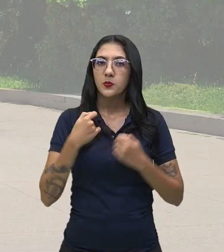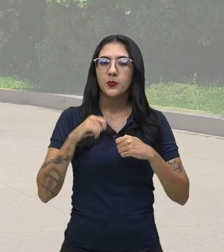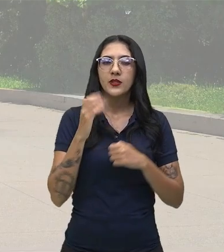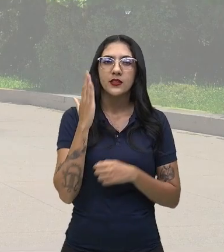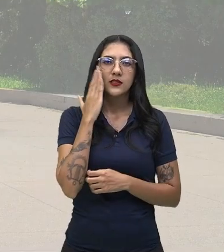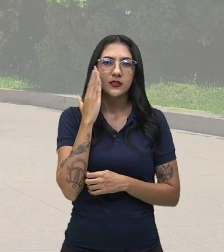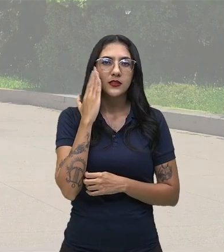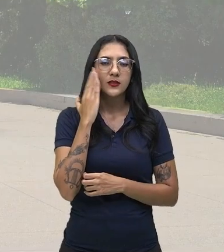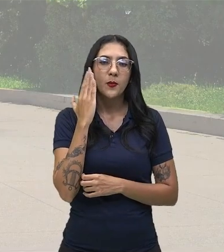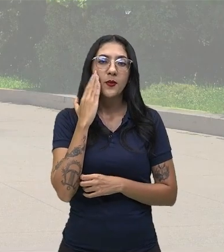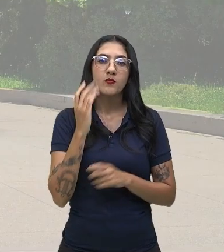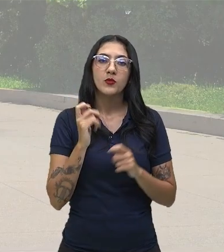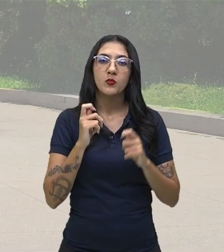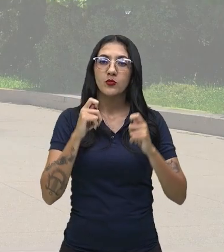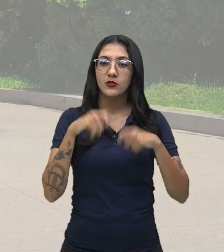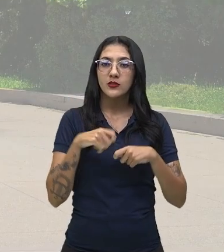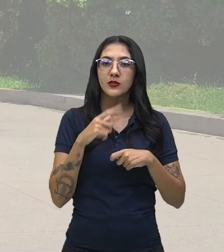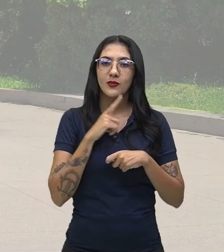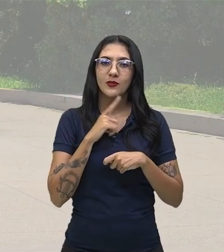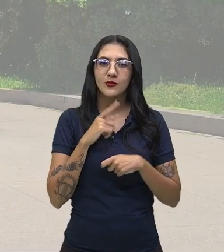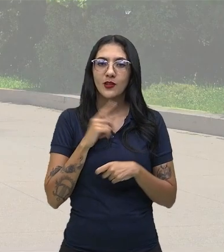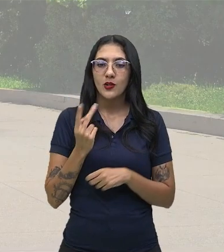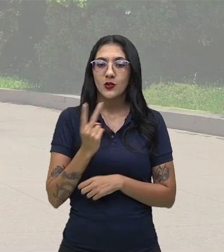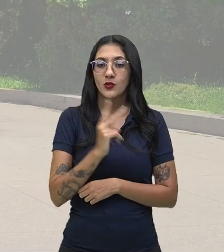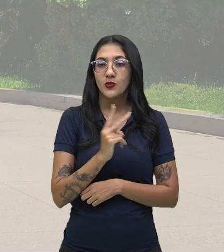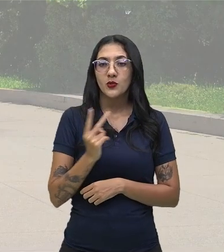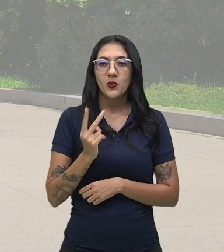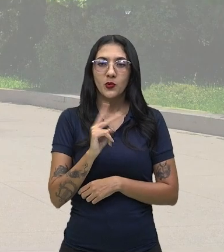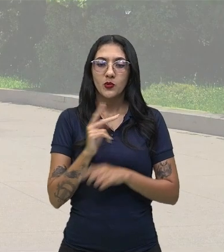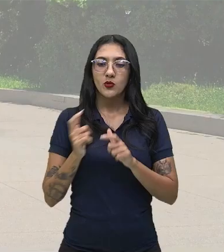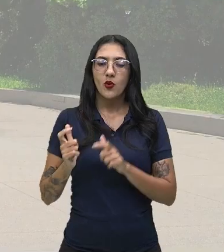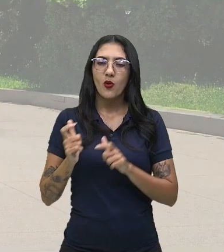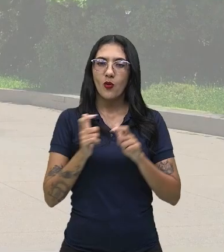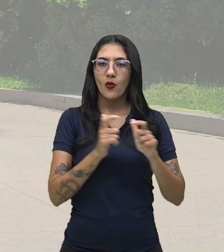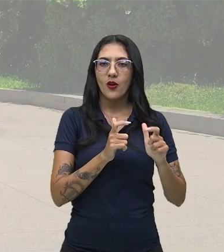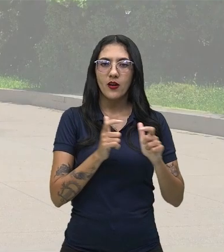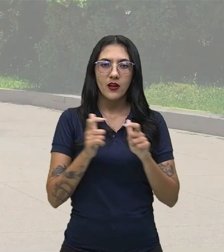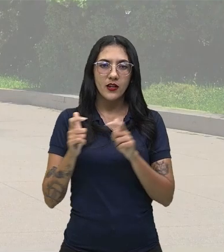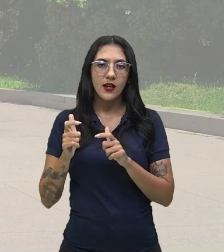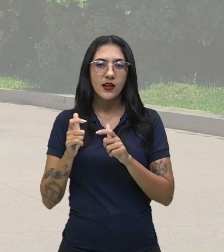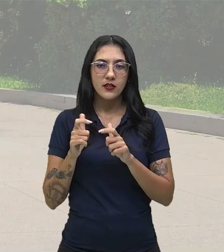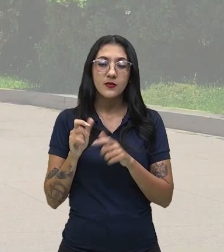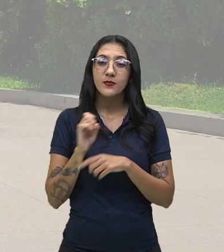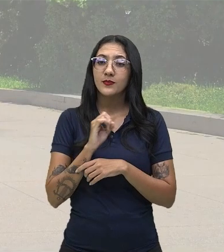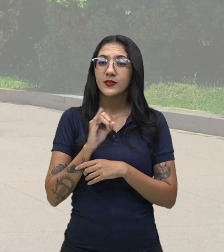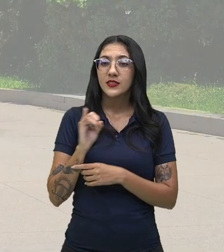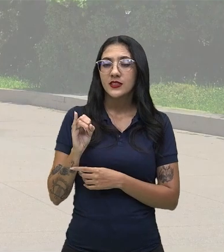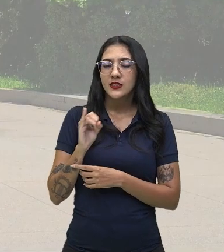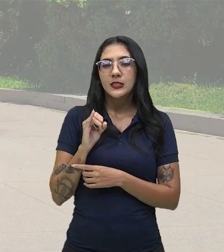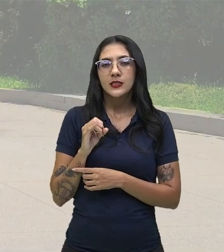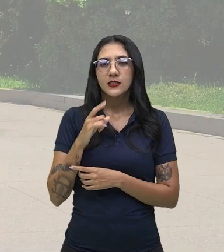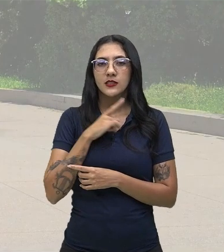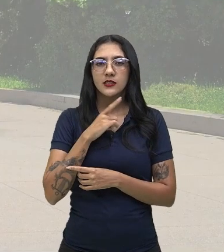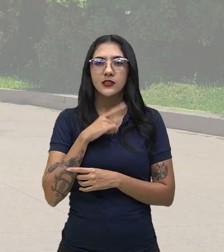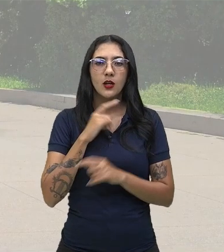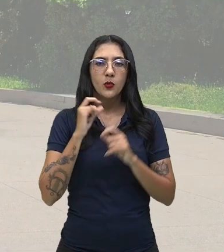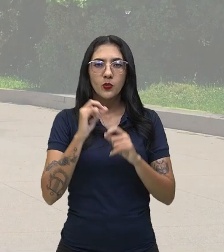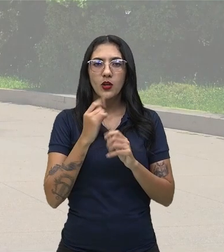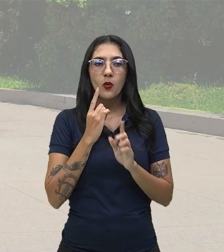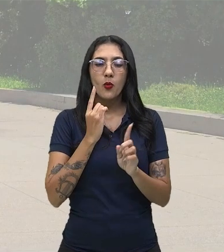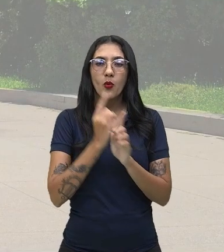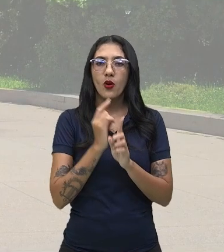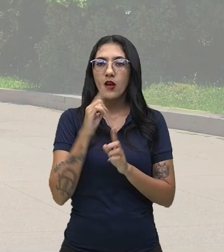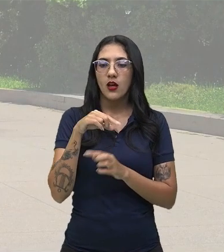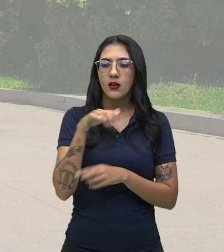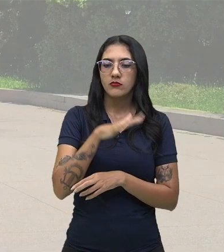que nós podemos estar em dois lugares ao mesmo tempo quando estamos diante desse monumento, o